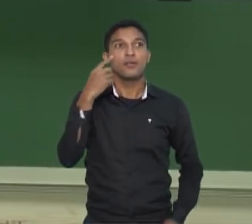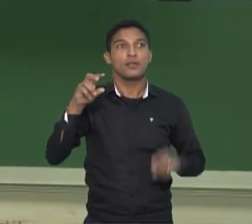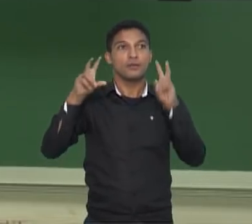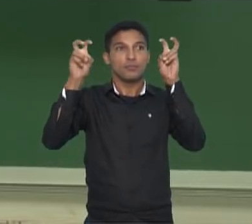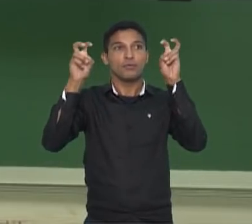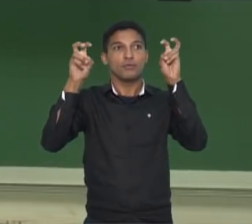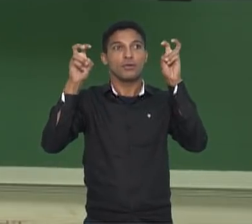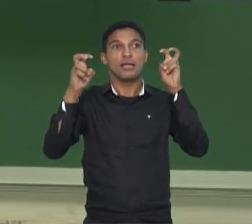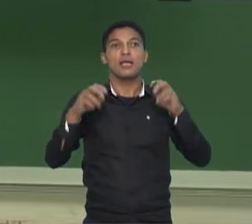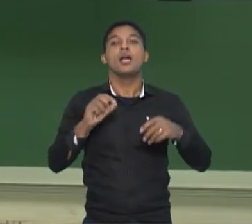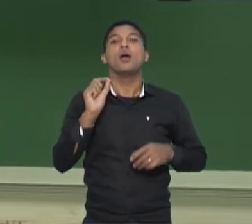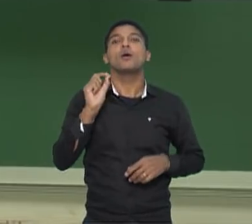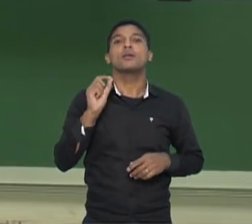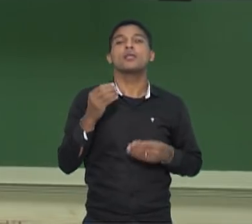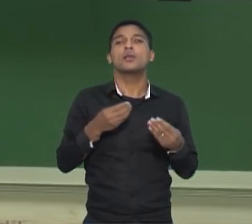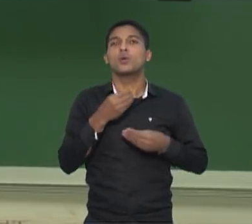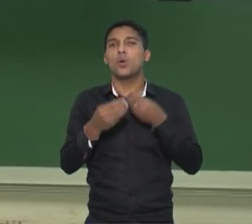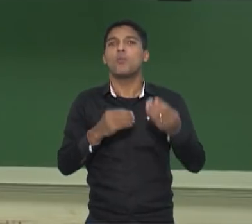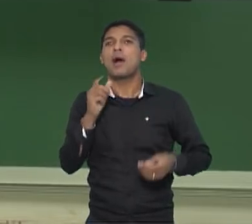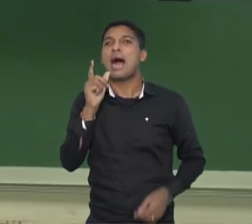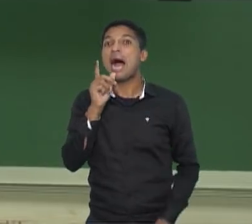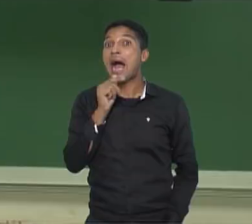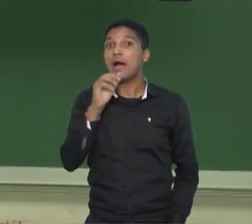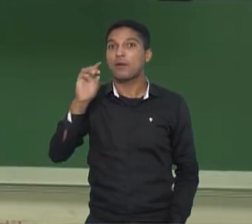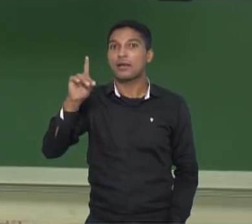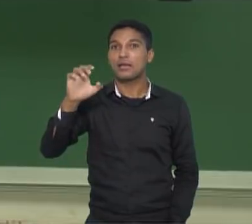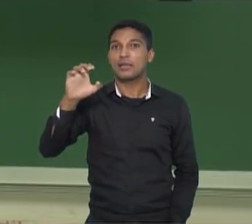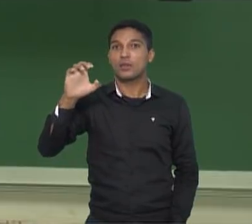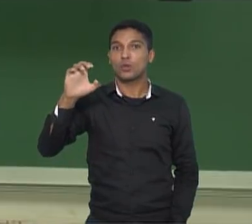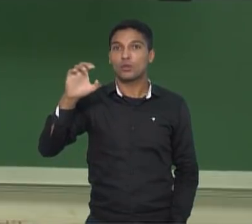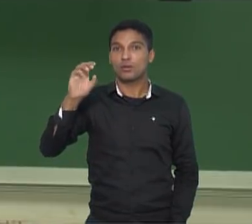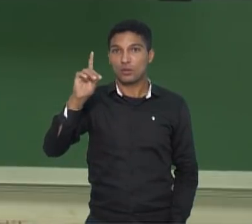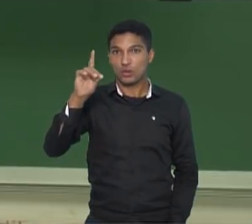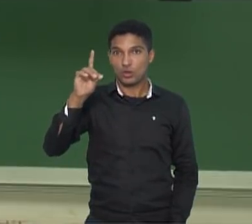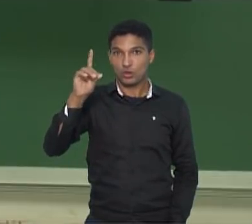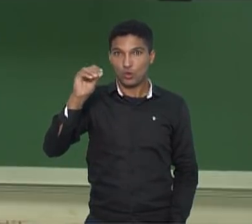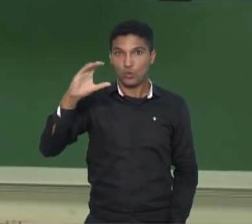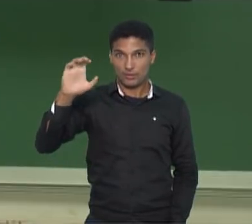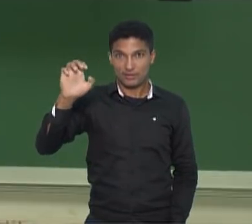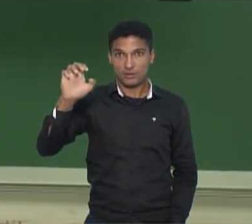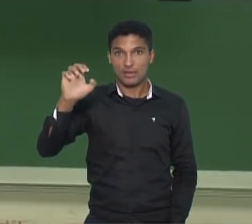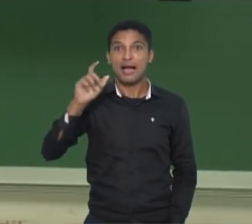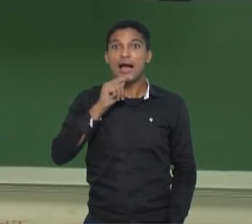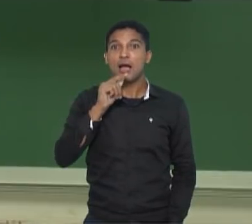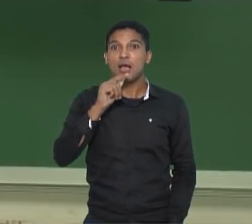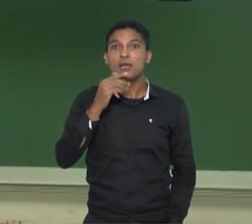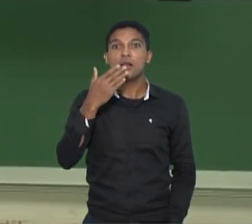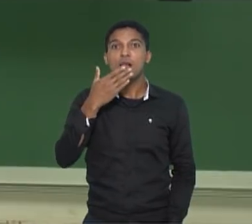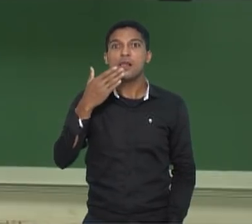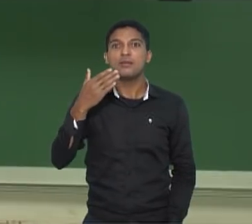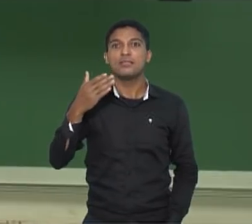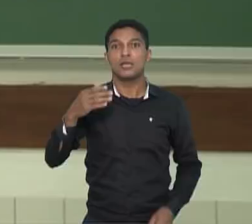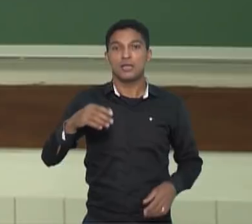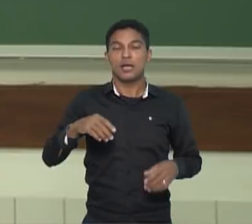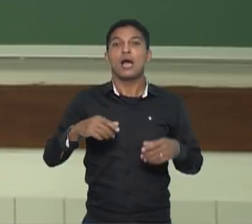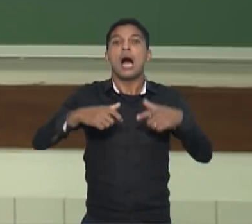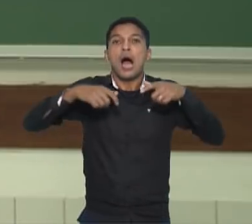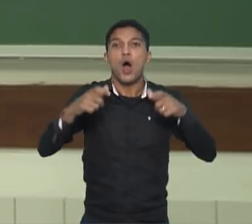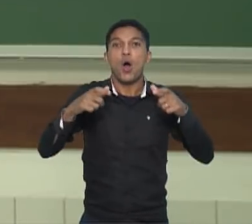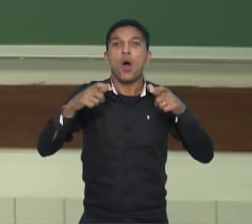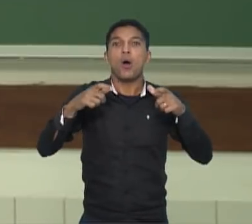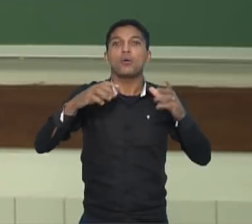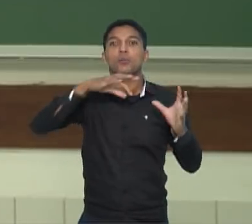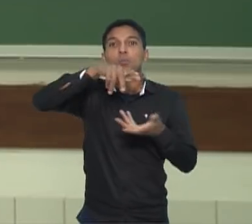próxima aula como que essa água doce está aparecendo em nosso planeta, quais são as formas que ela está presente